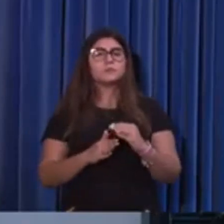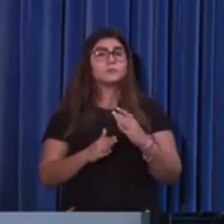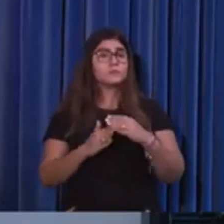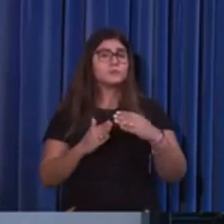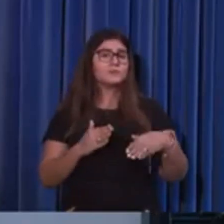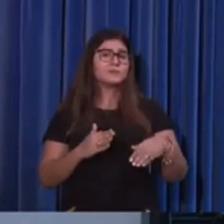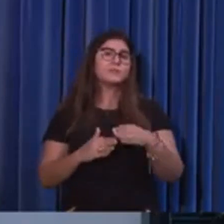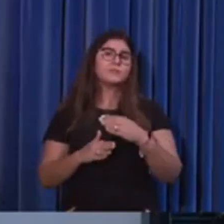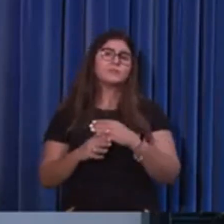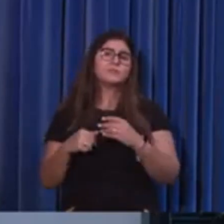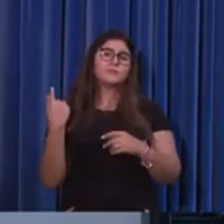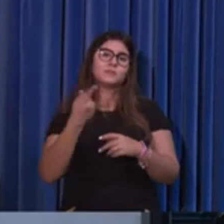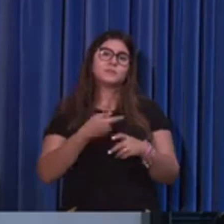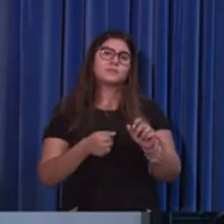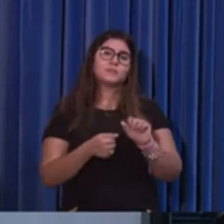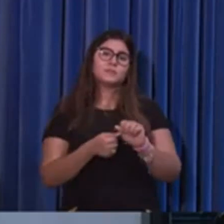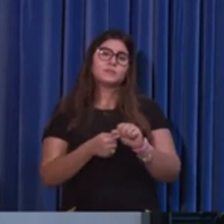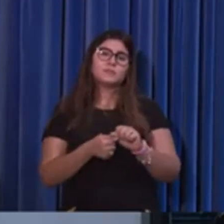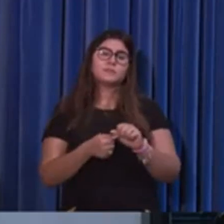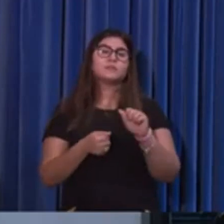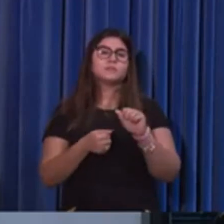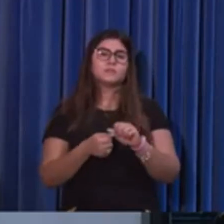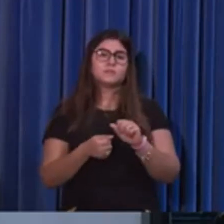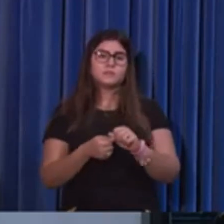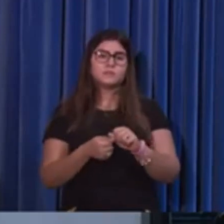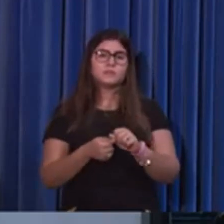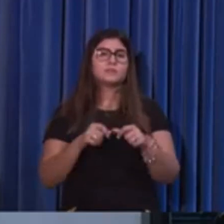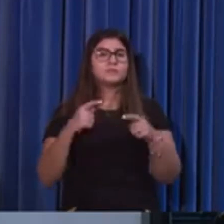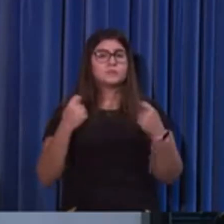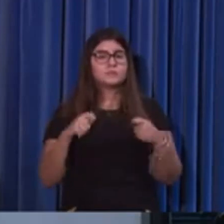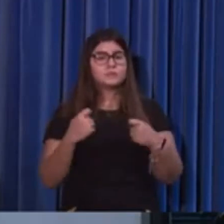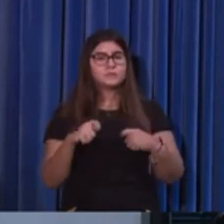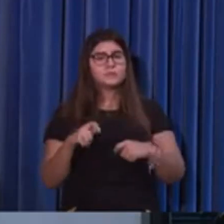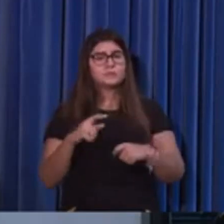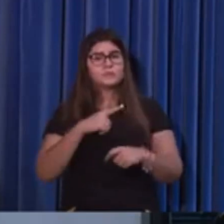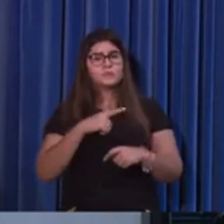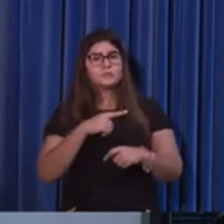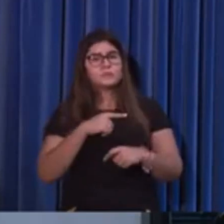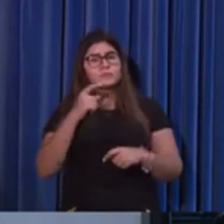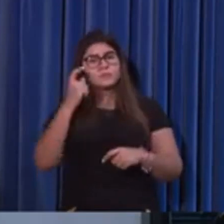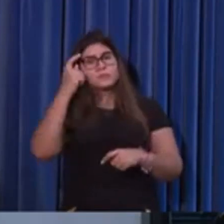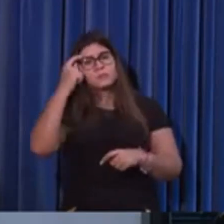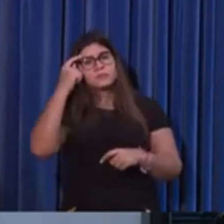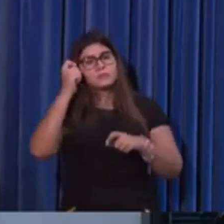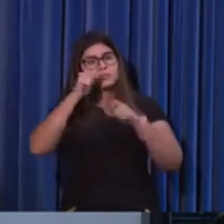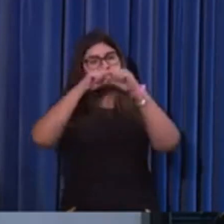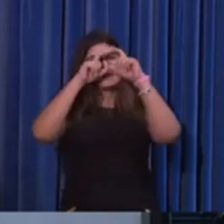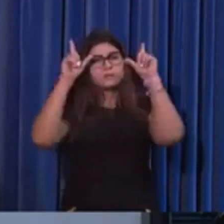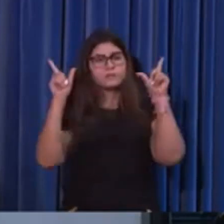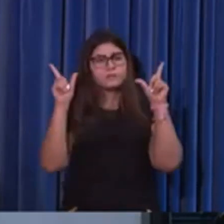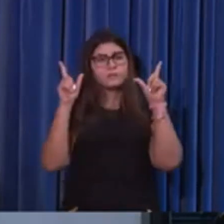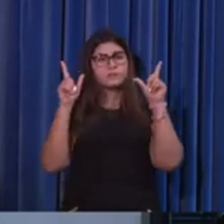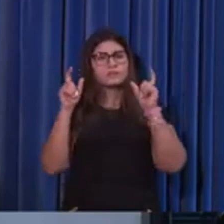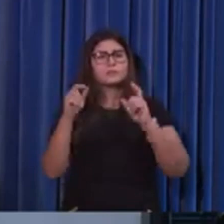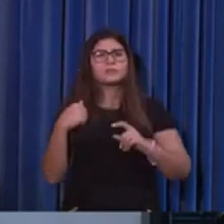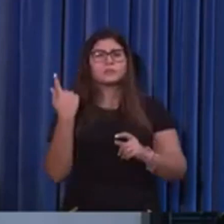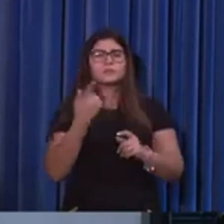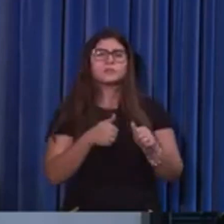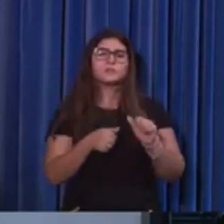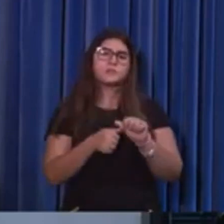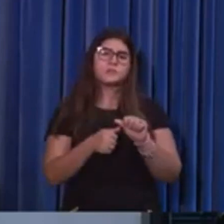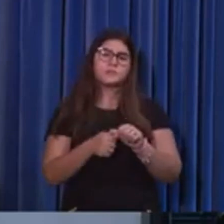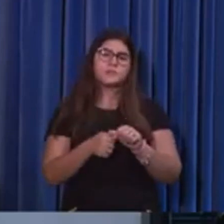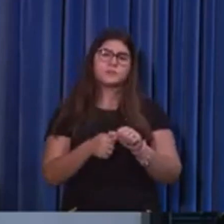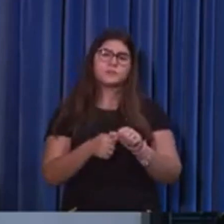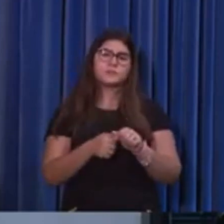o que nós fazemos, precisa ter essa lente muito clara de que nós fazemos